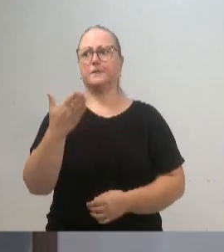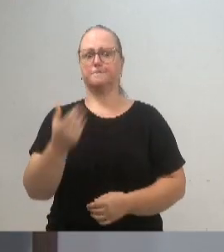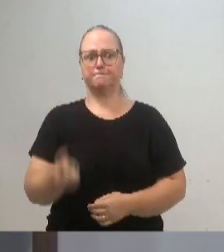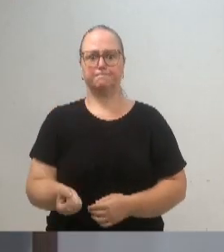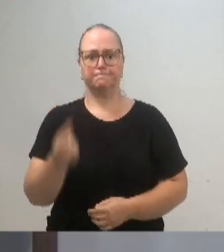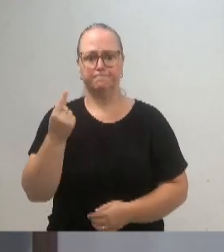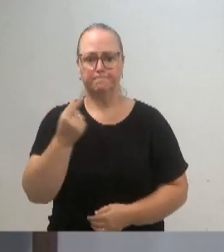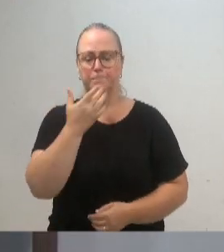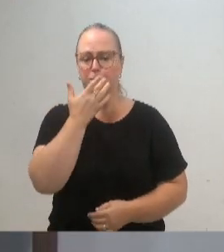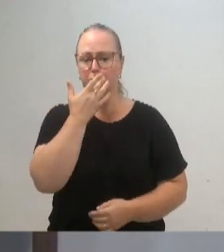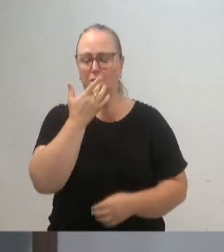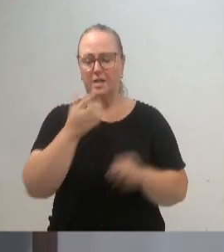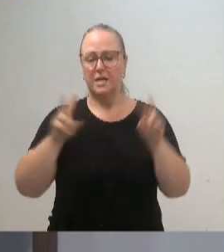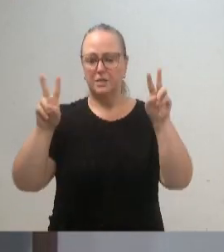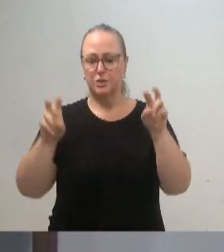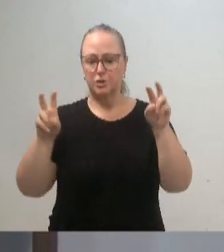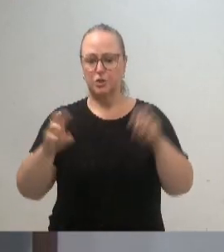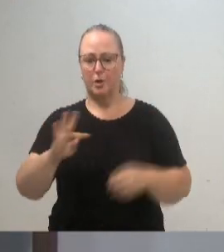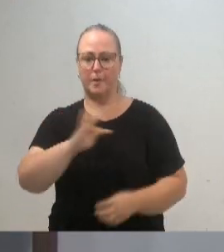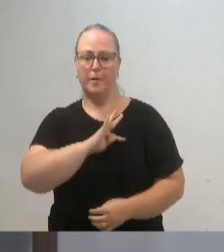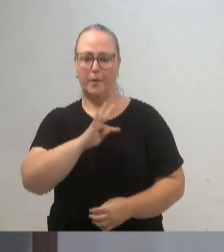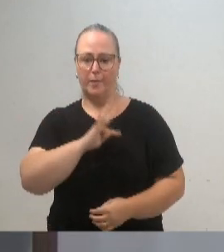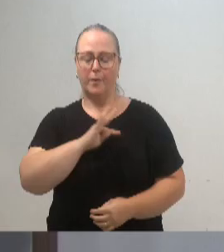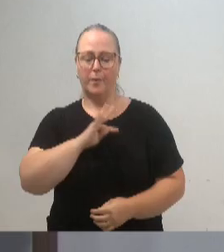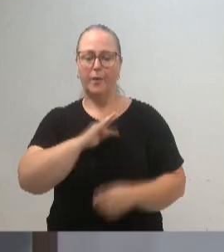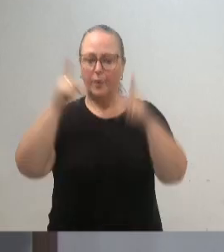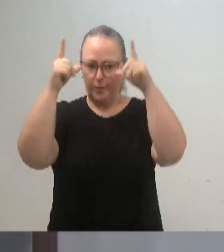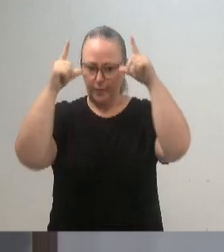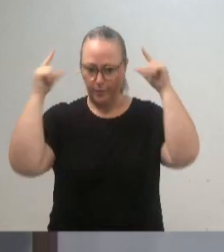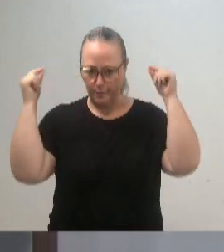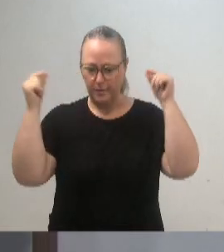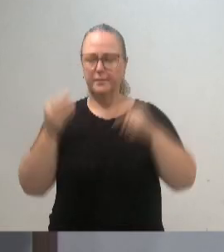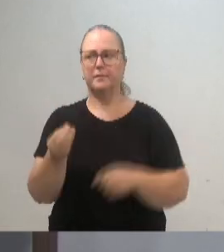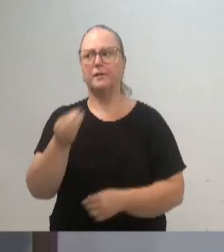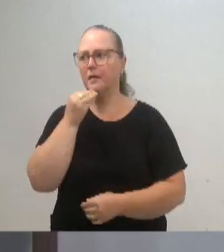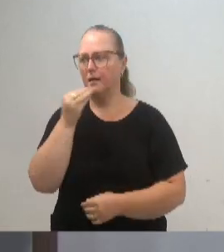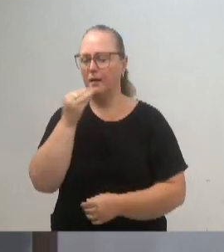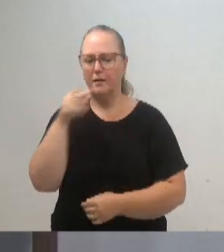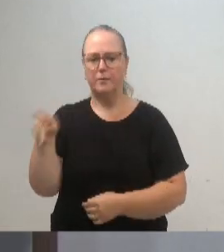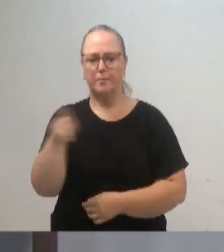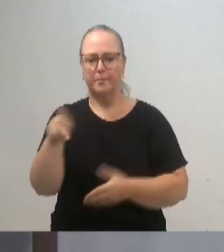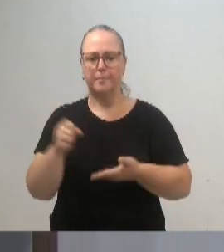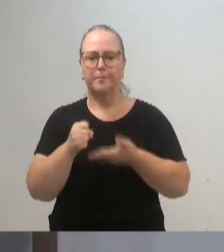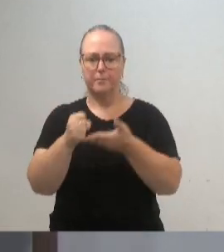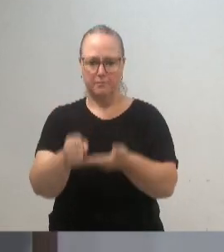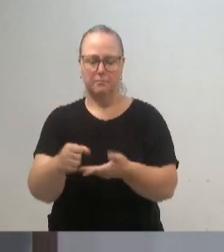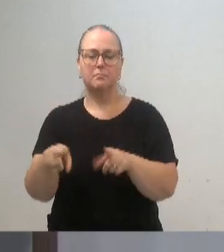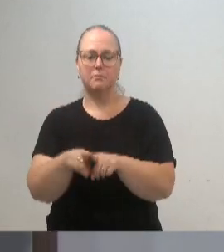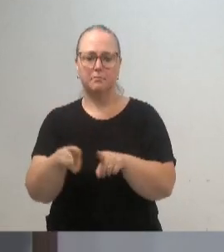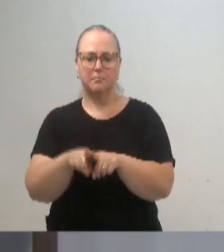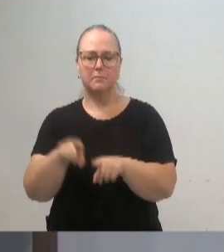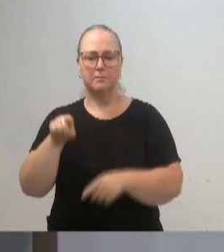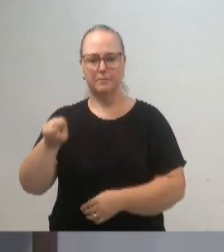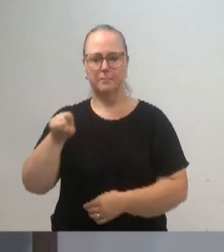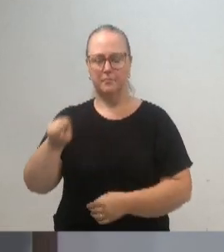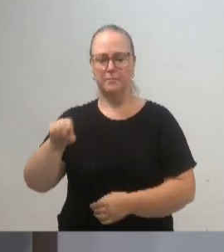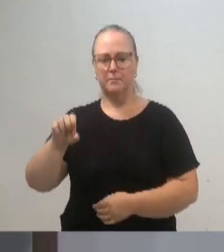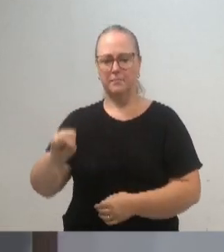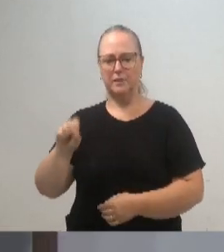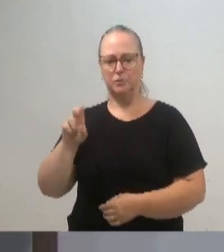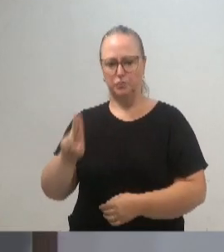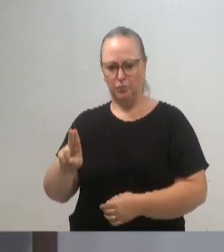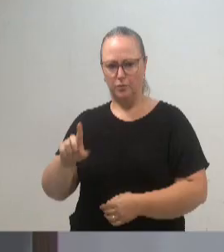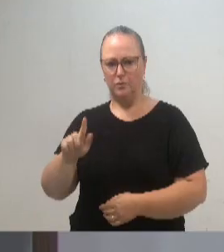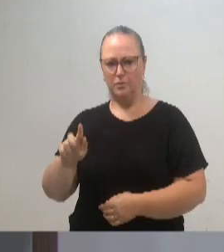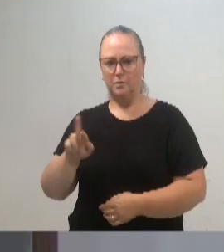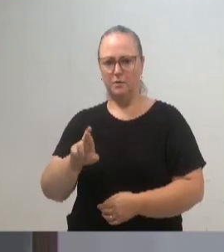do técnico de enfermagem? Não que o professor de apoio também não me assuste, mas a Sugripa sabe o quanto essa história do técnico me